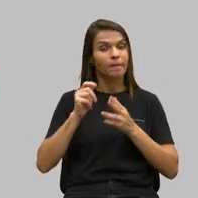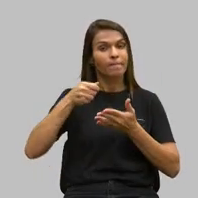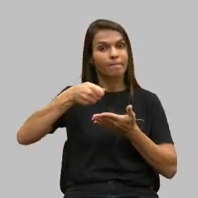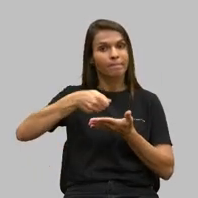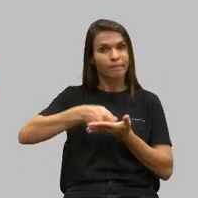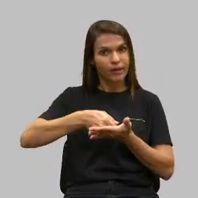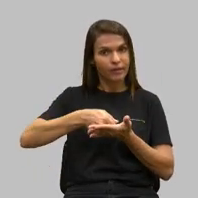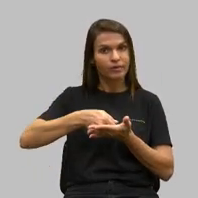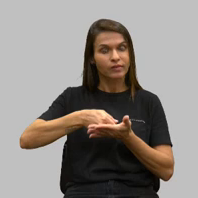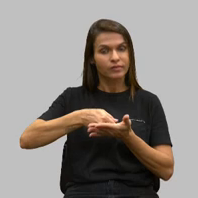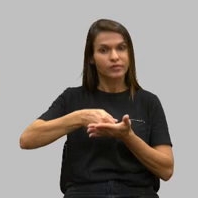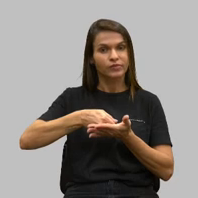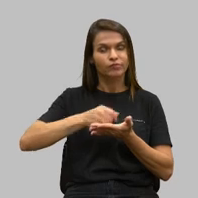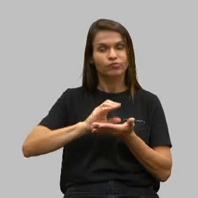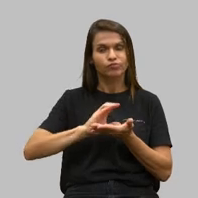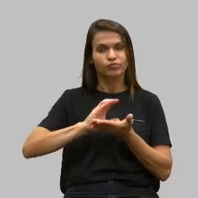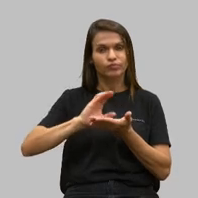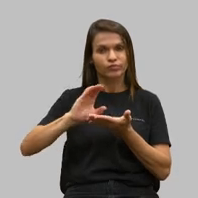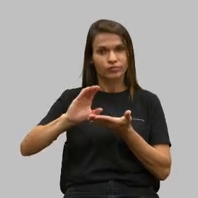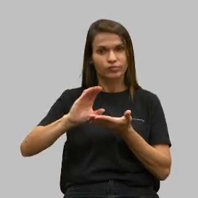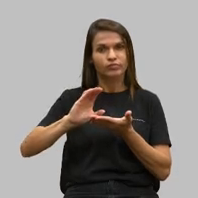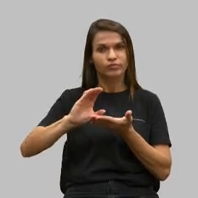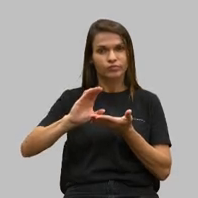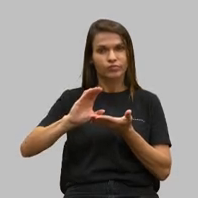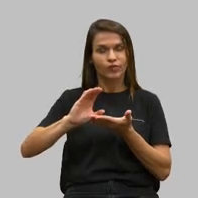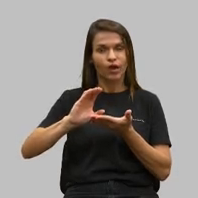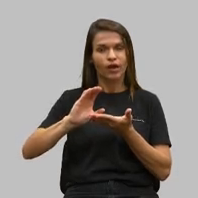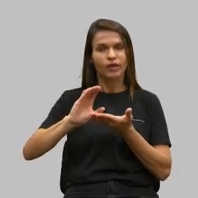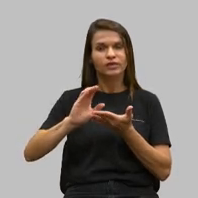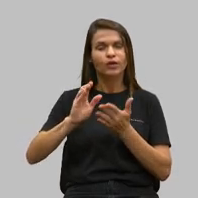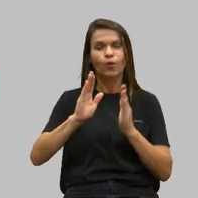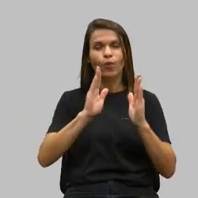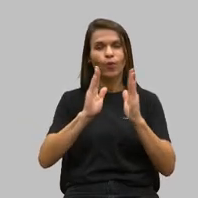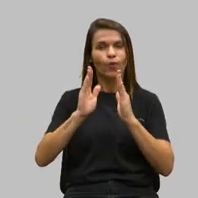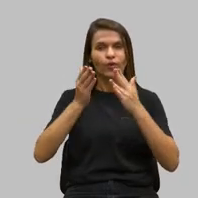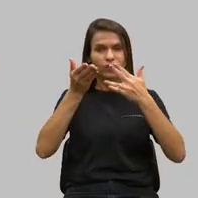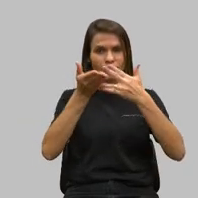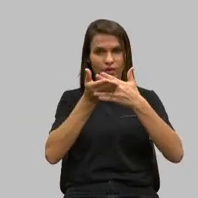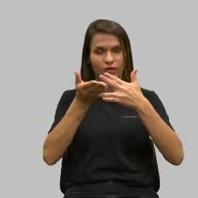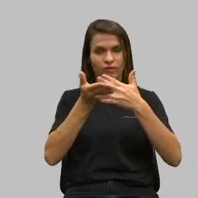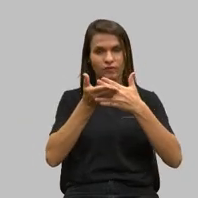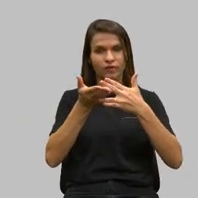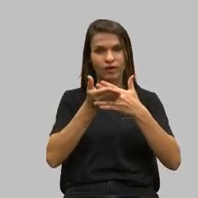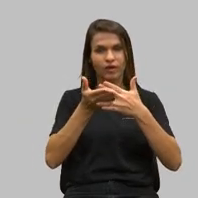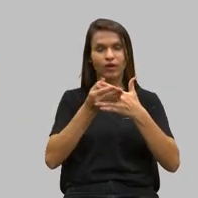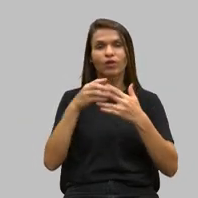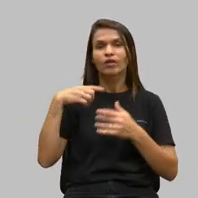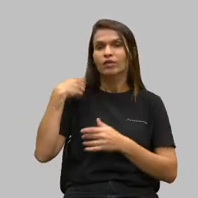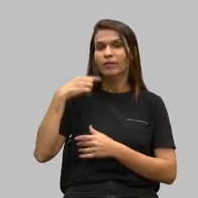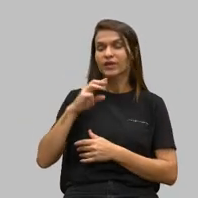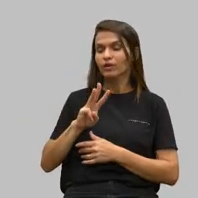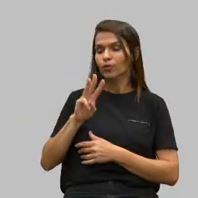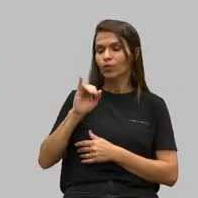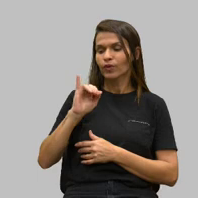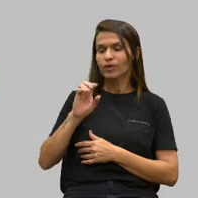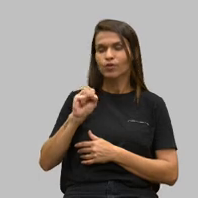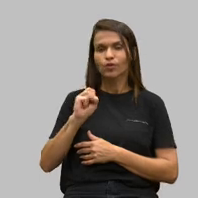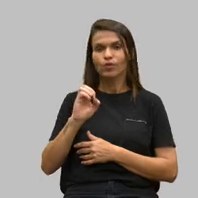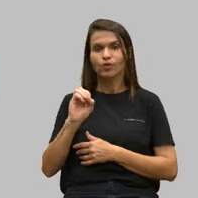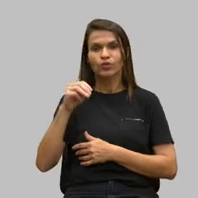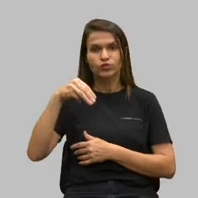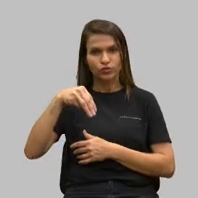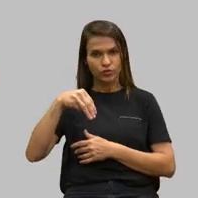bonificação entre o intervalo, pena que o deputado Wilson não está aqui, que ele ia gostar de saber, entre o